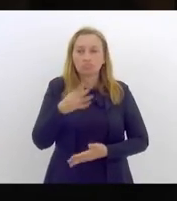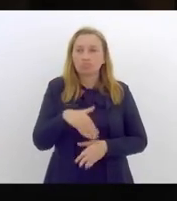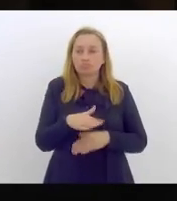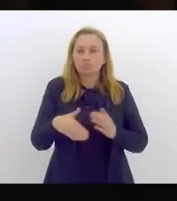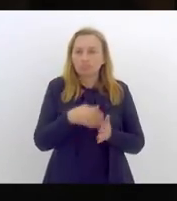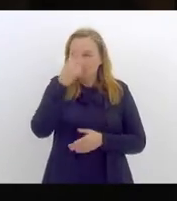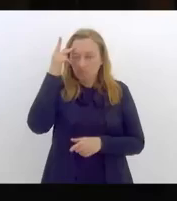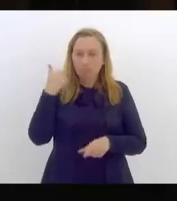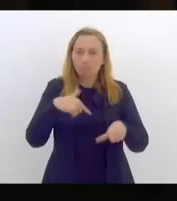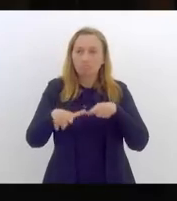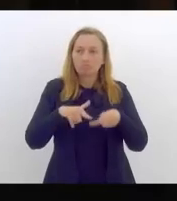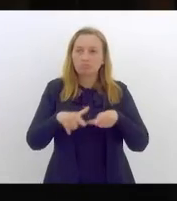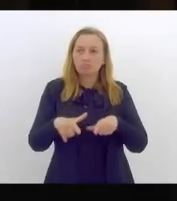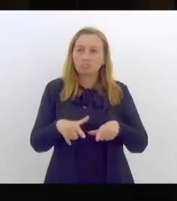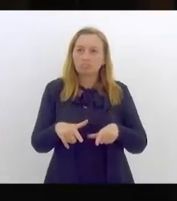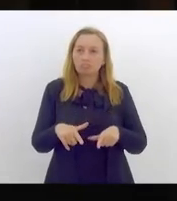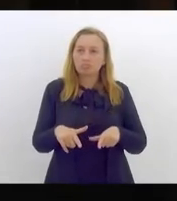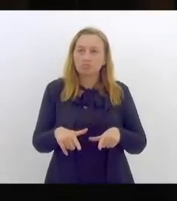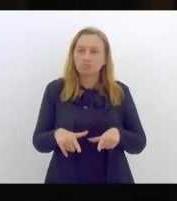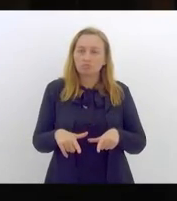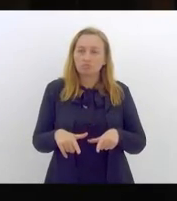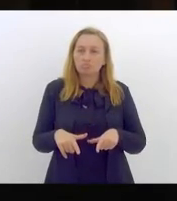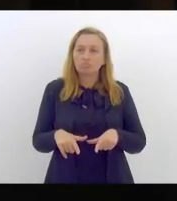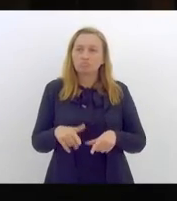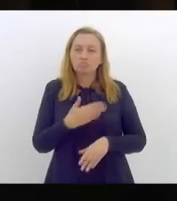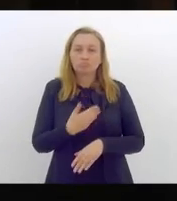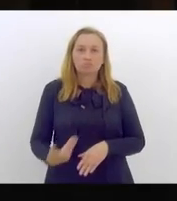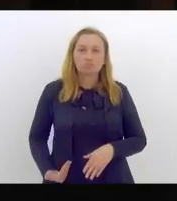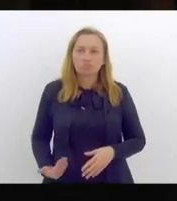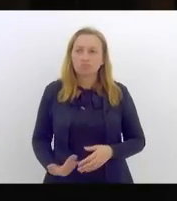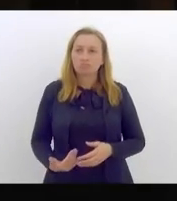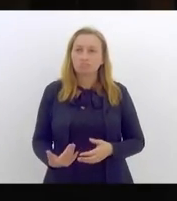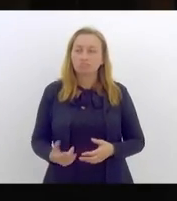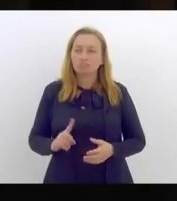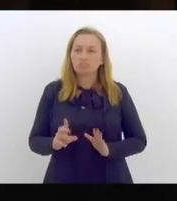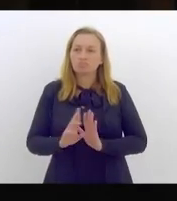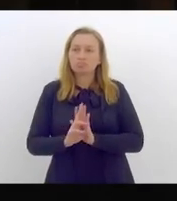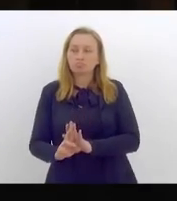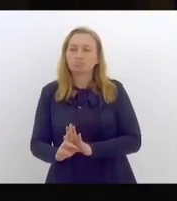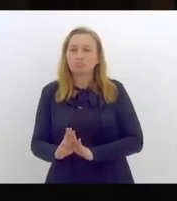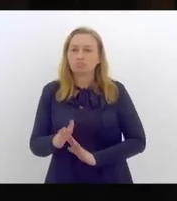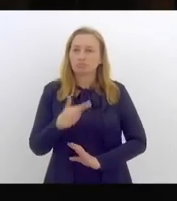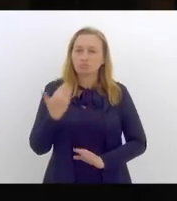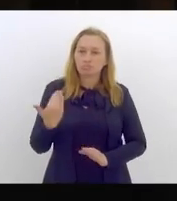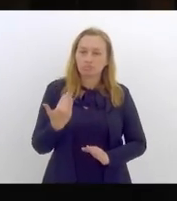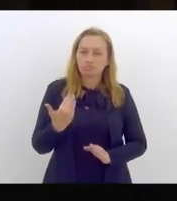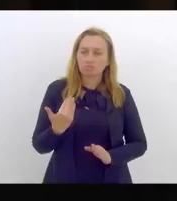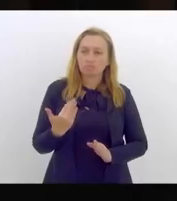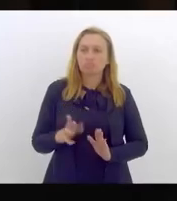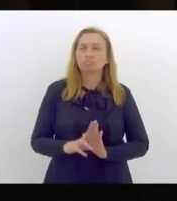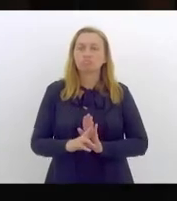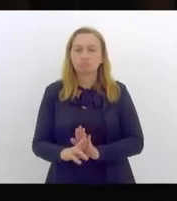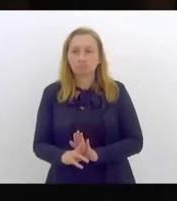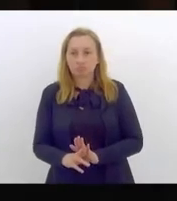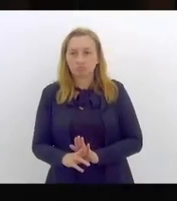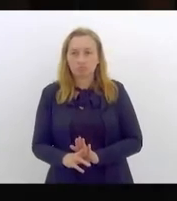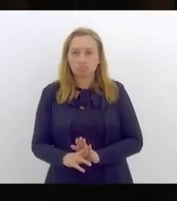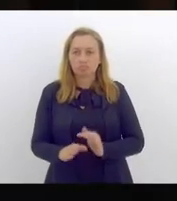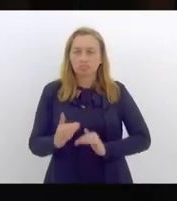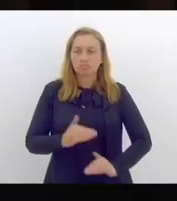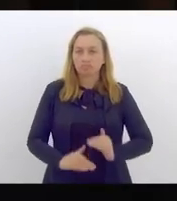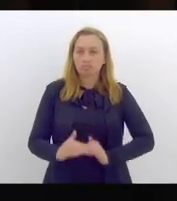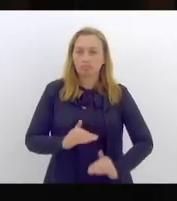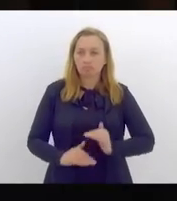os trabalhadores e trabalhadoras que esse governo ele não só representa a morte, não só representa ao